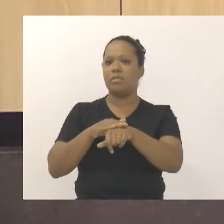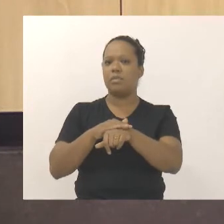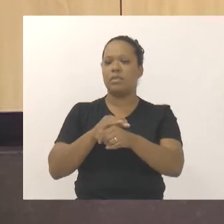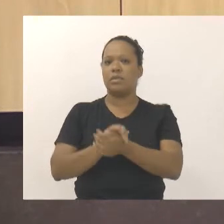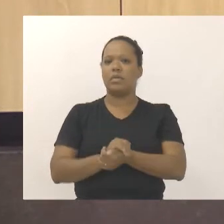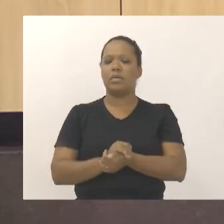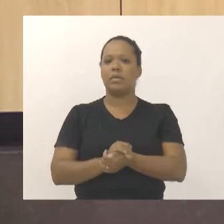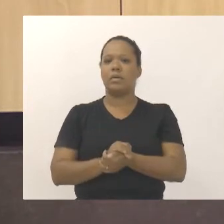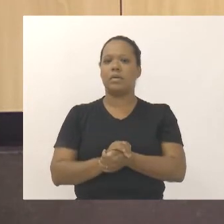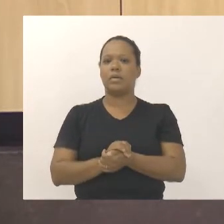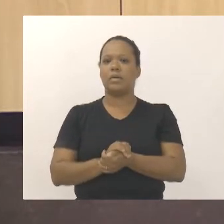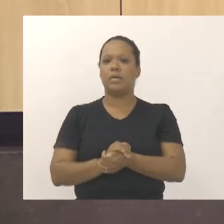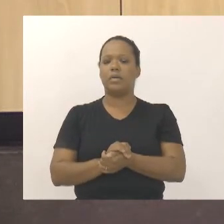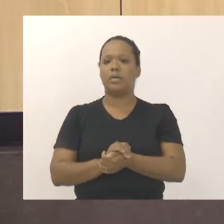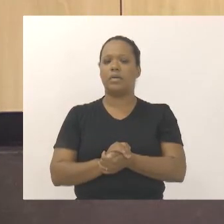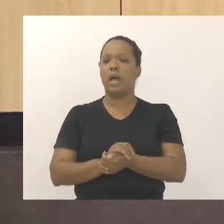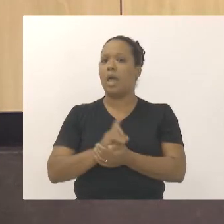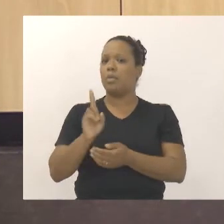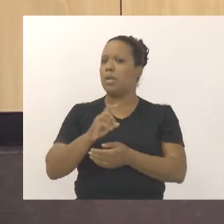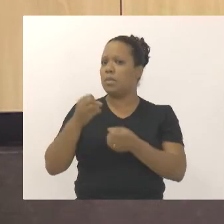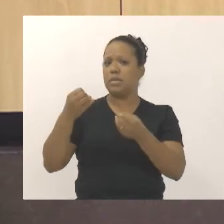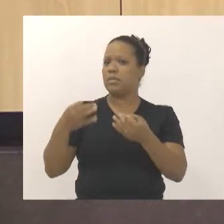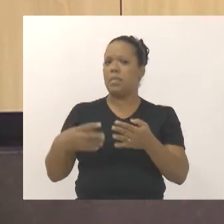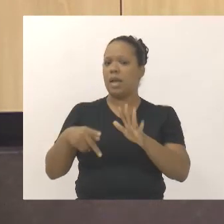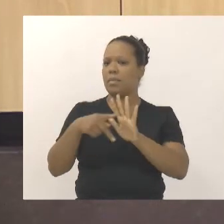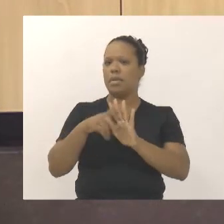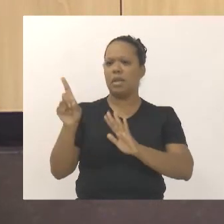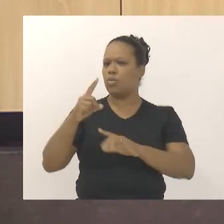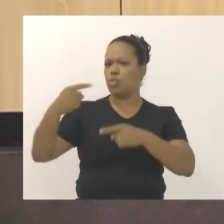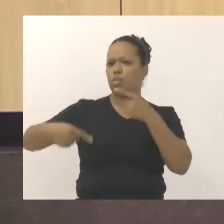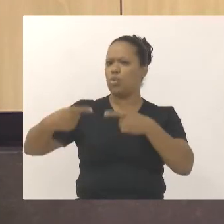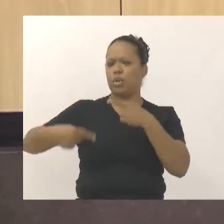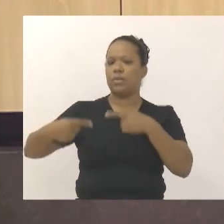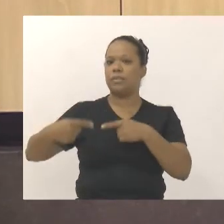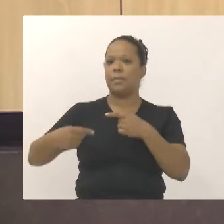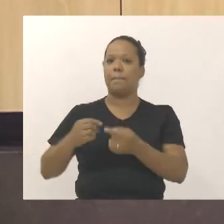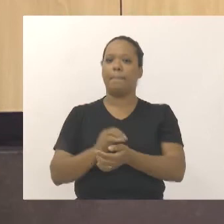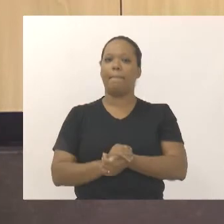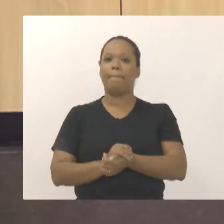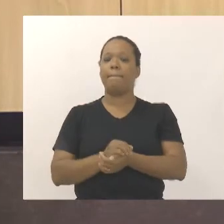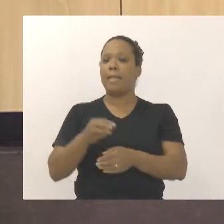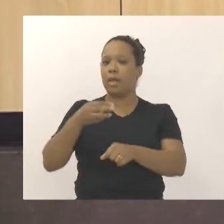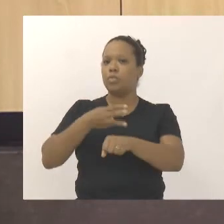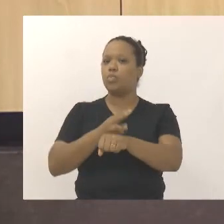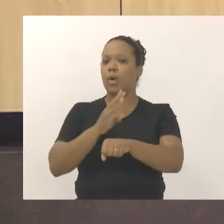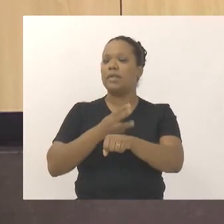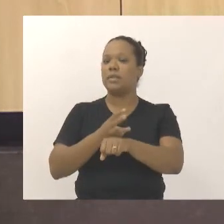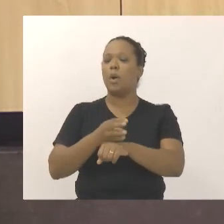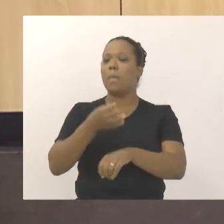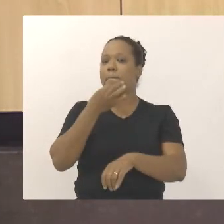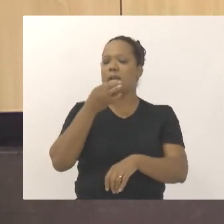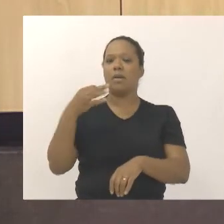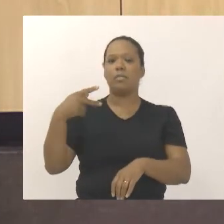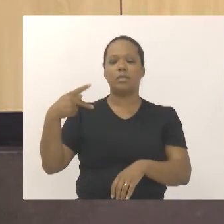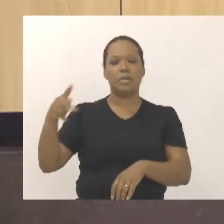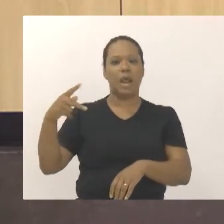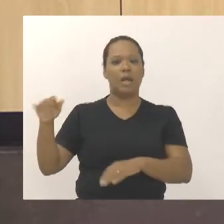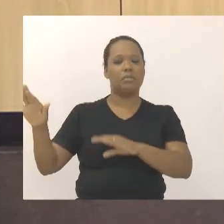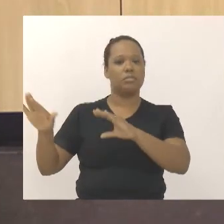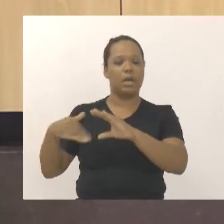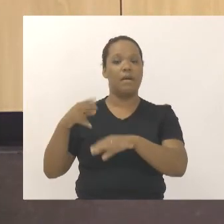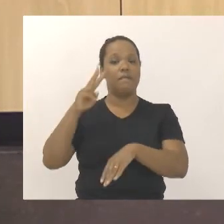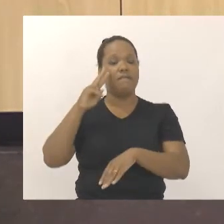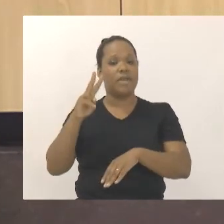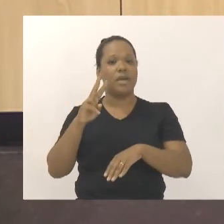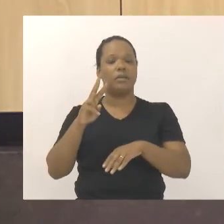expus para ela a questão desse projeto em casa, não discuti com ela, mas agora aqui no WhatsApp, ela me dando opiniões, inclusive assistindo